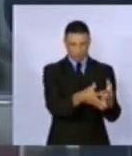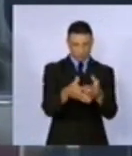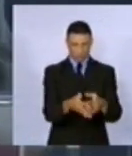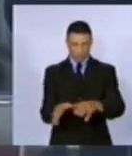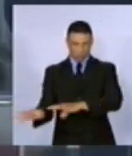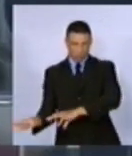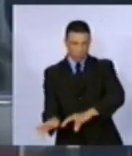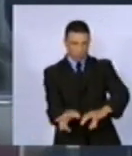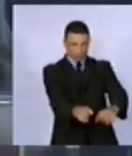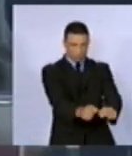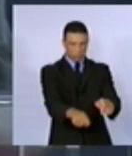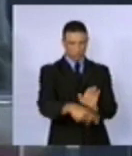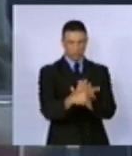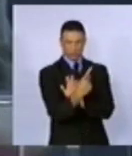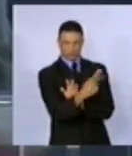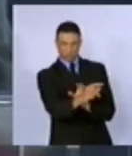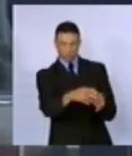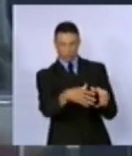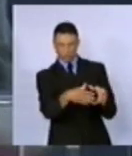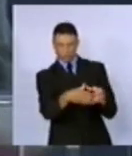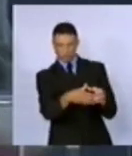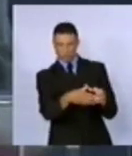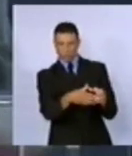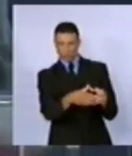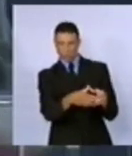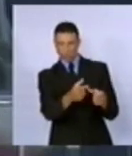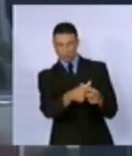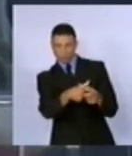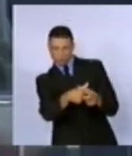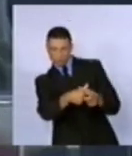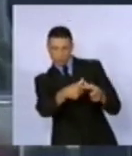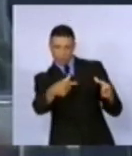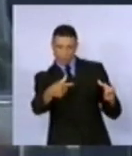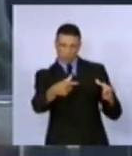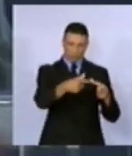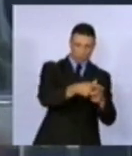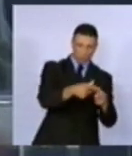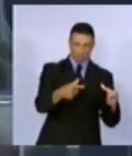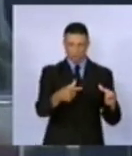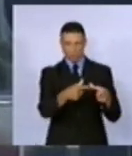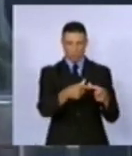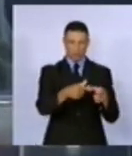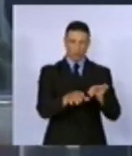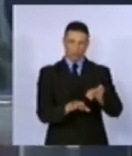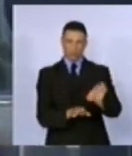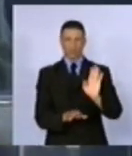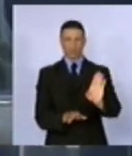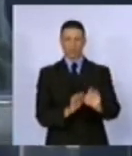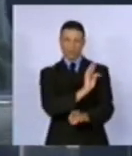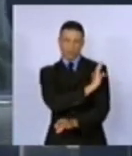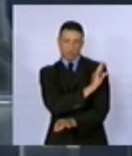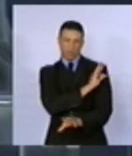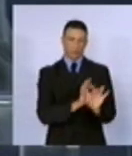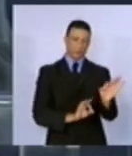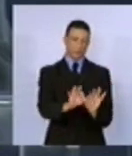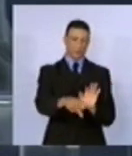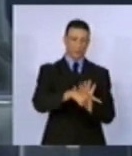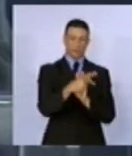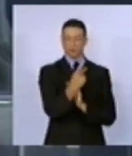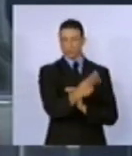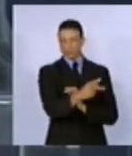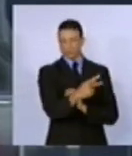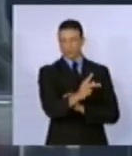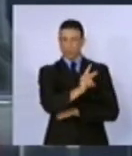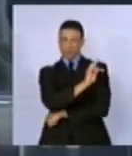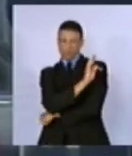esses fatores atuam em menor ou maior grau fatores econômicos operacionais de natureza